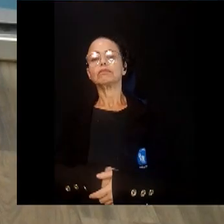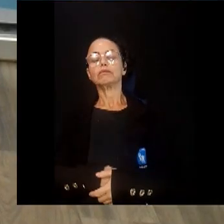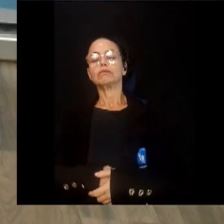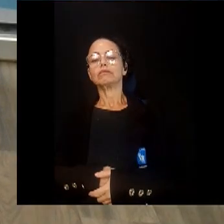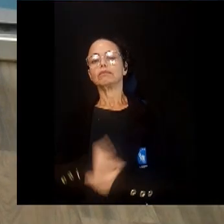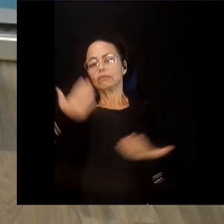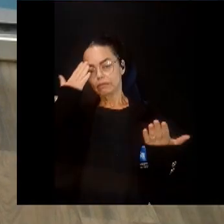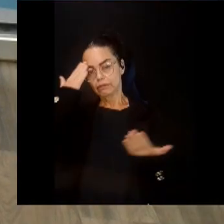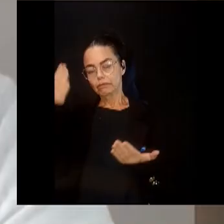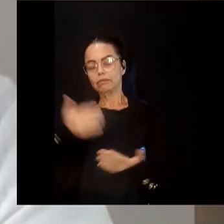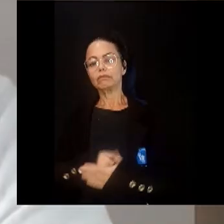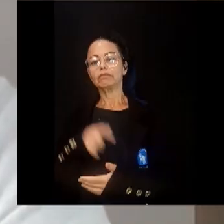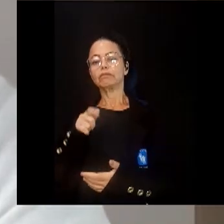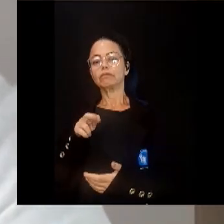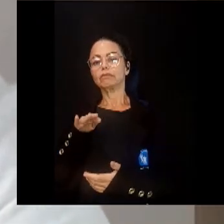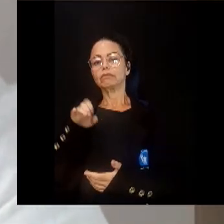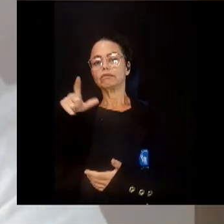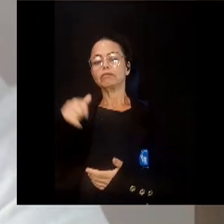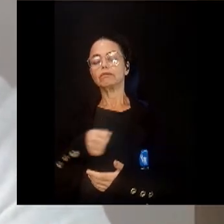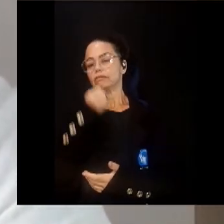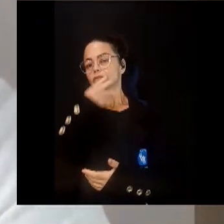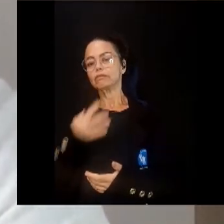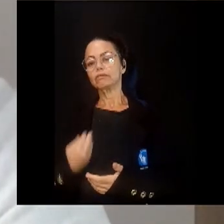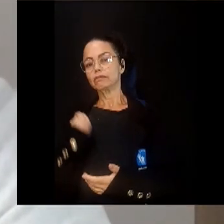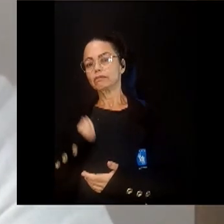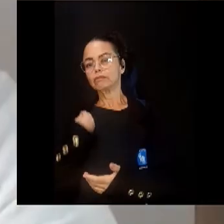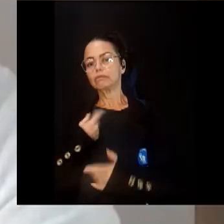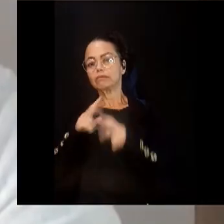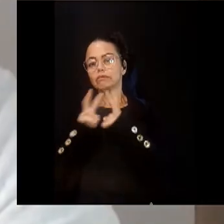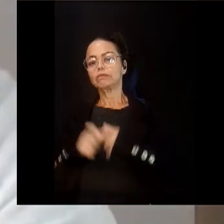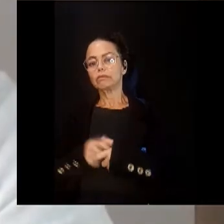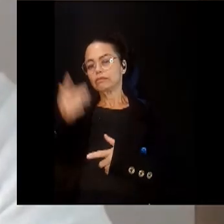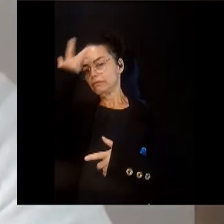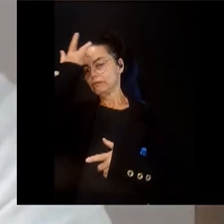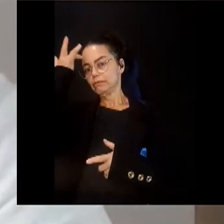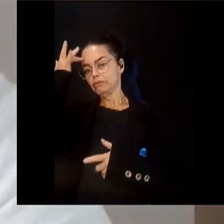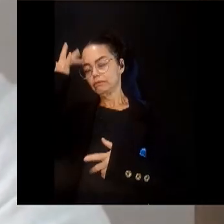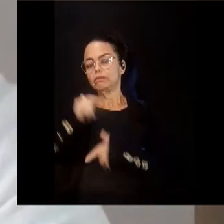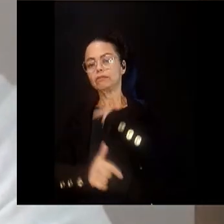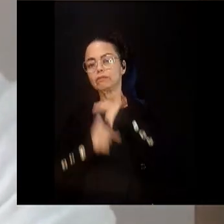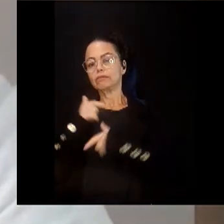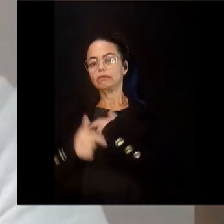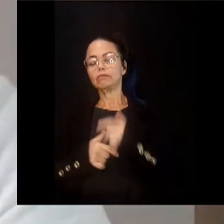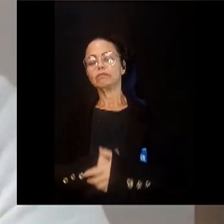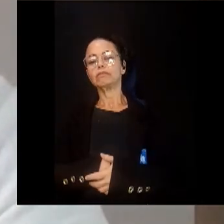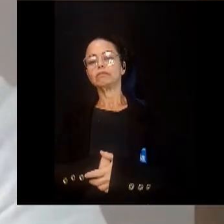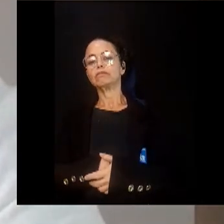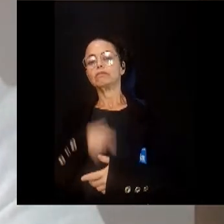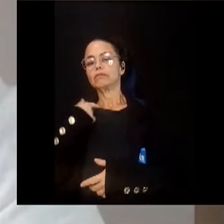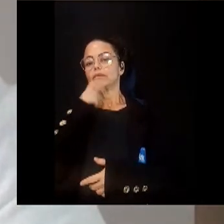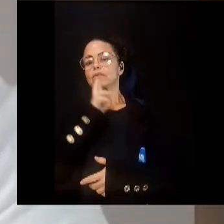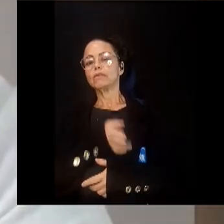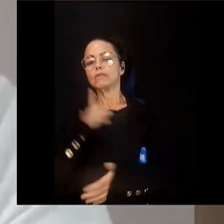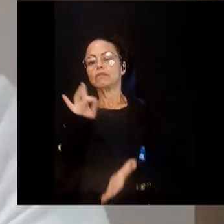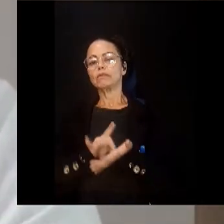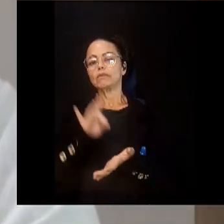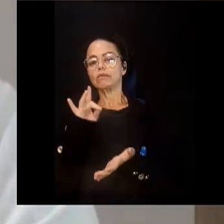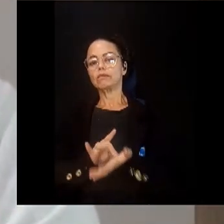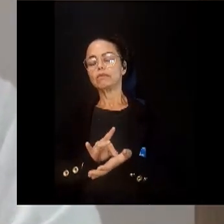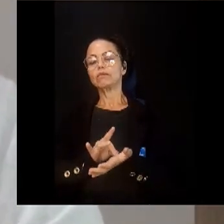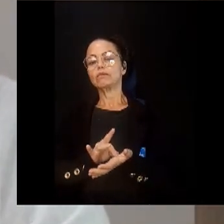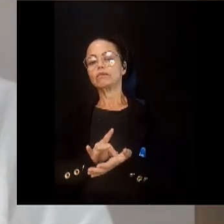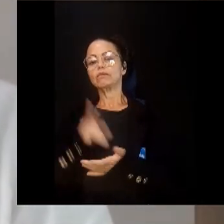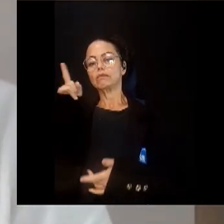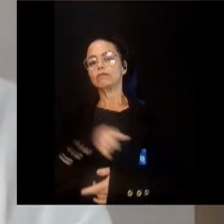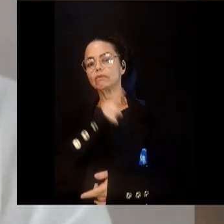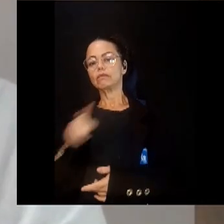pelo convite. Muito bom estar aqui, né, para falar sobre saúde mental no trabalho. E já respondendo, de fato, a gente teve a suspensão da